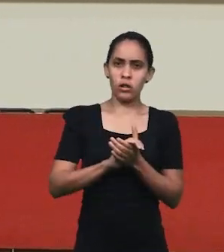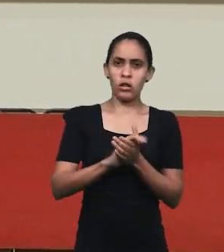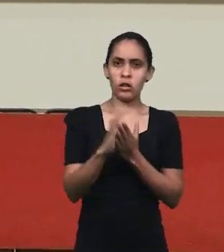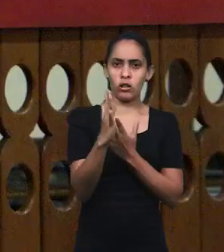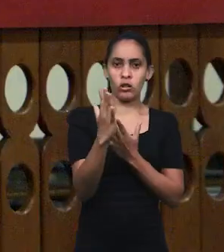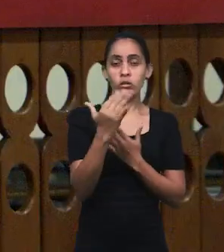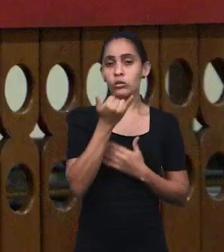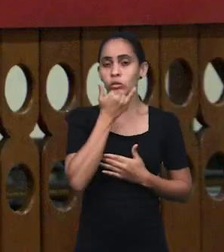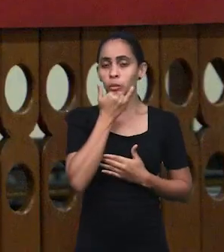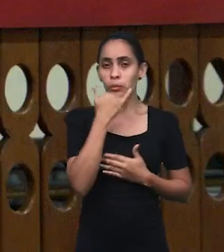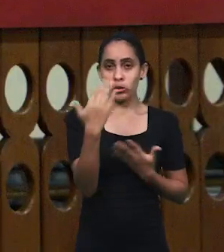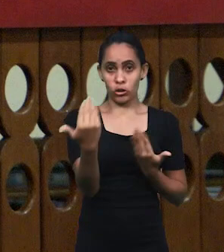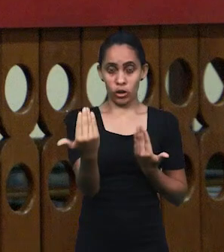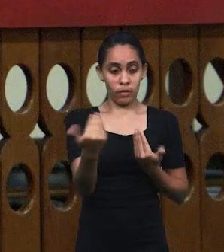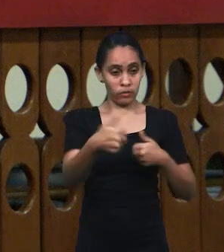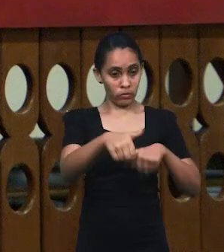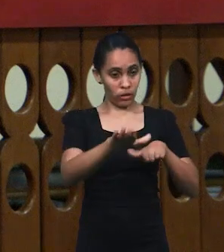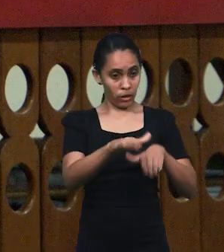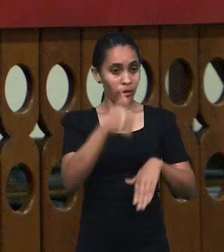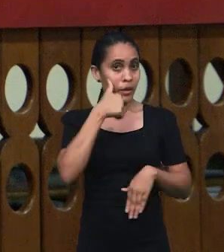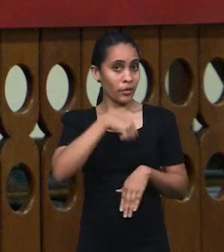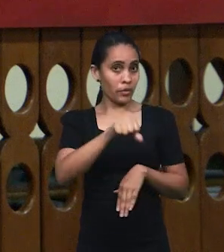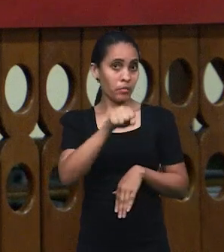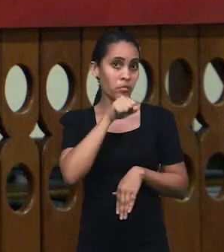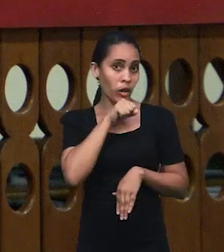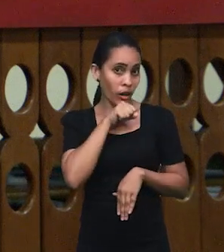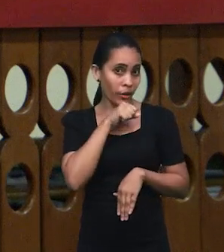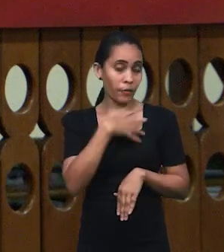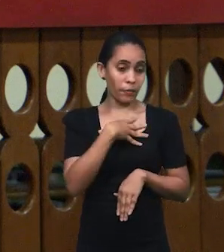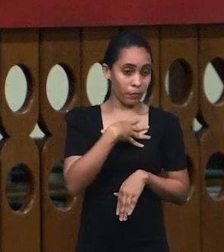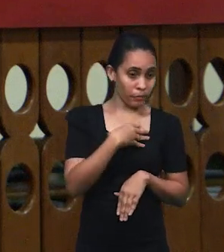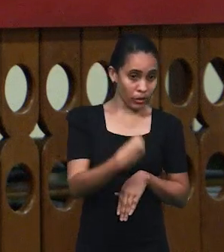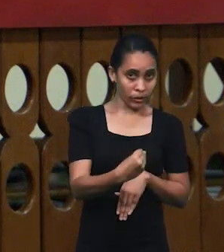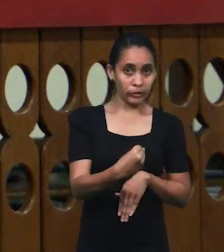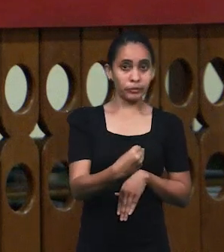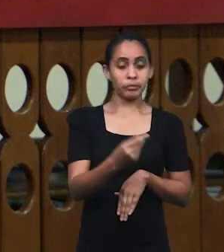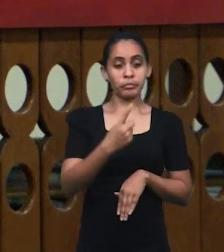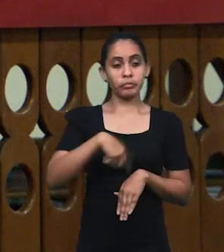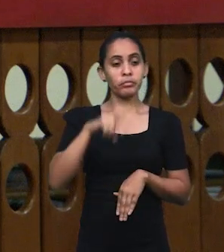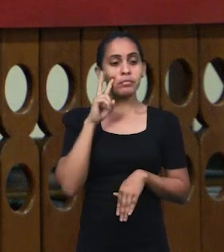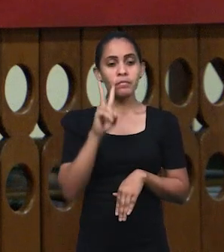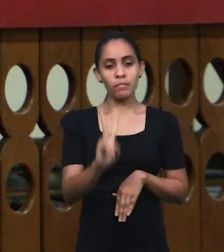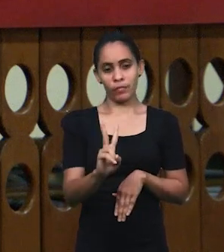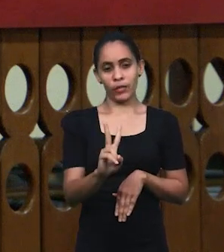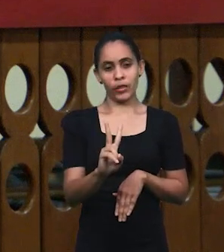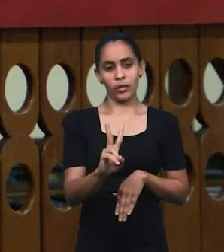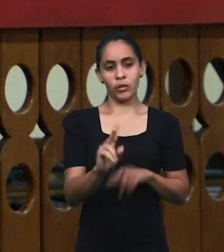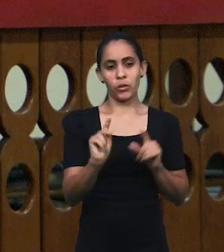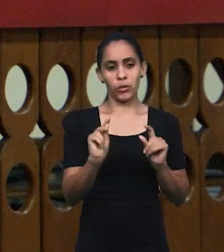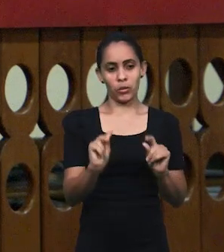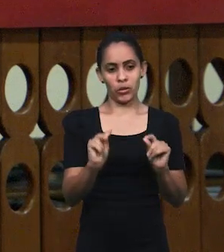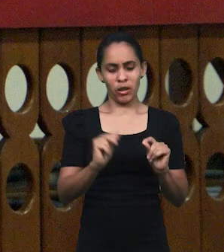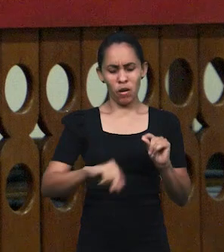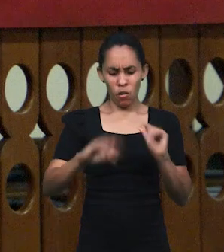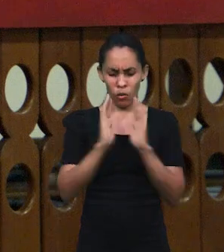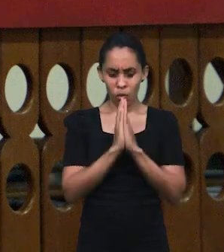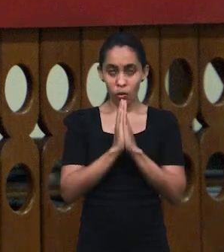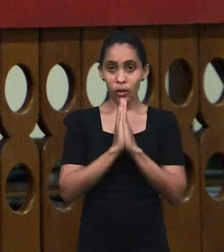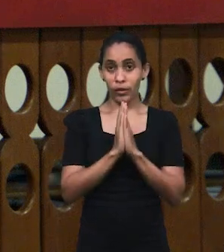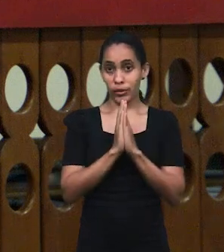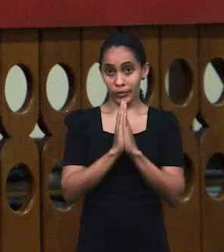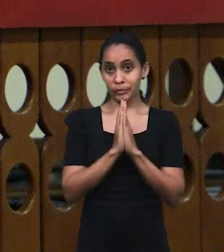como soldados, todos as mães e filhos se transformam